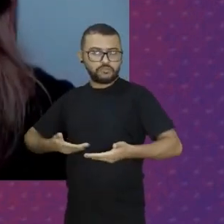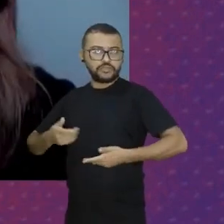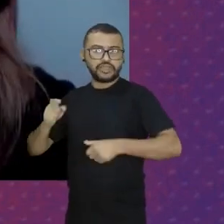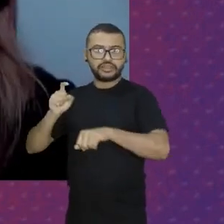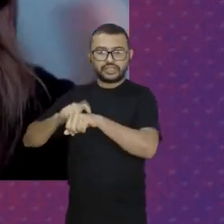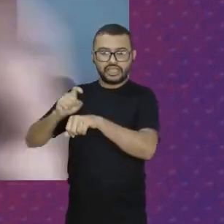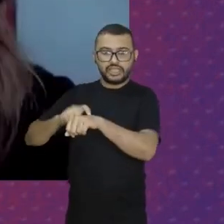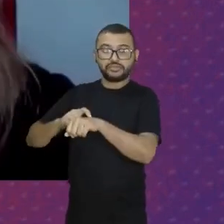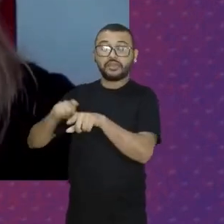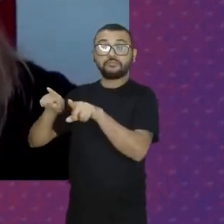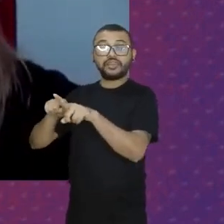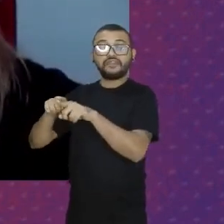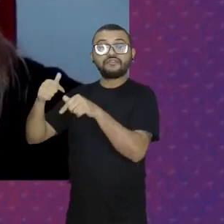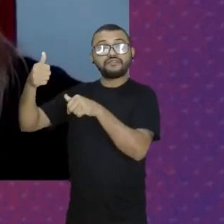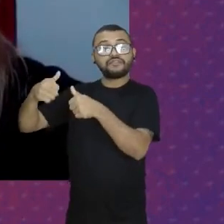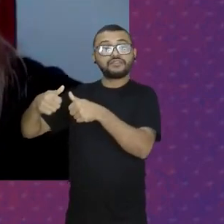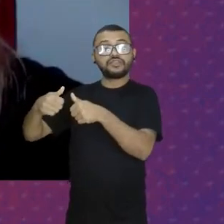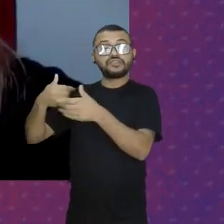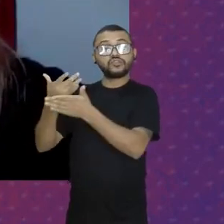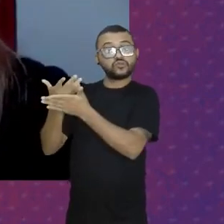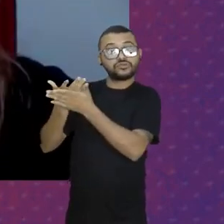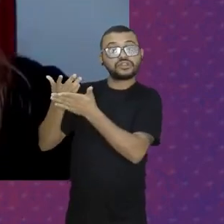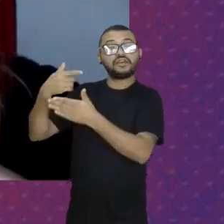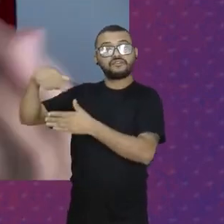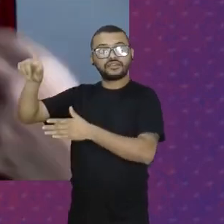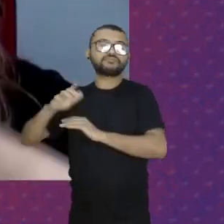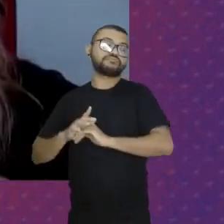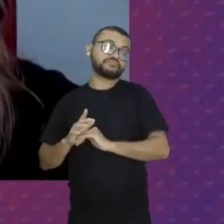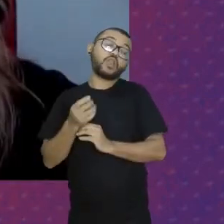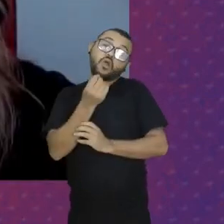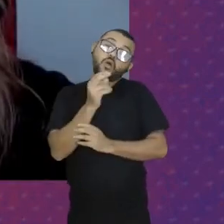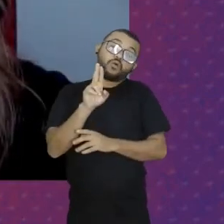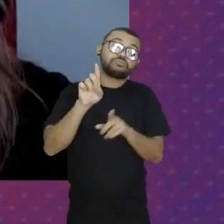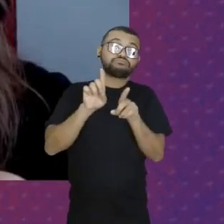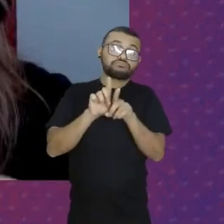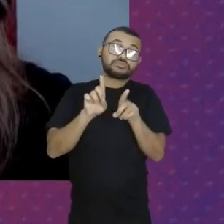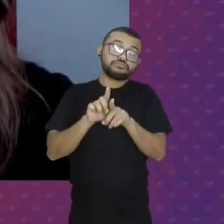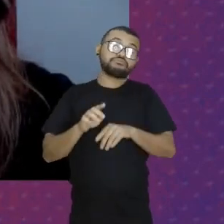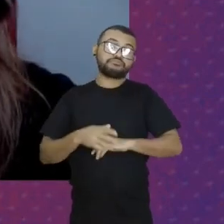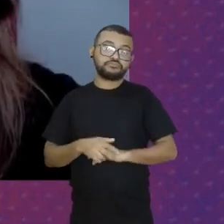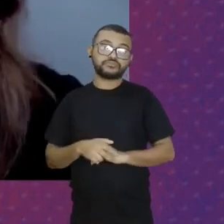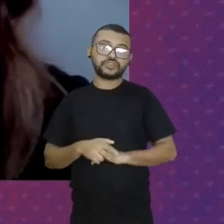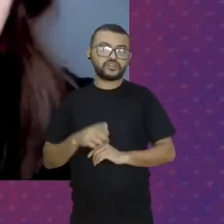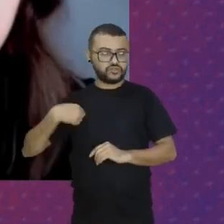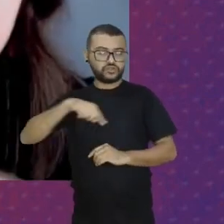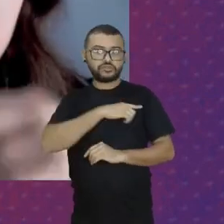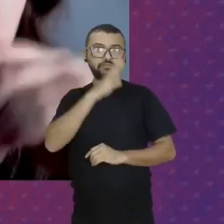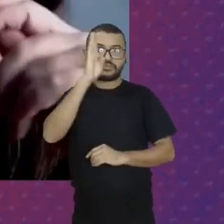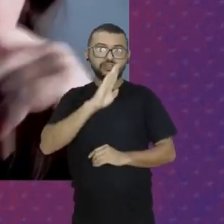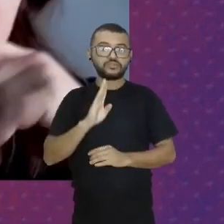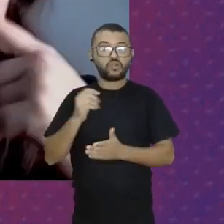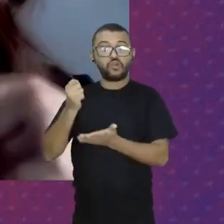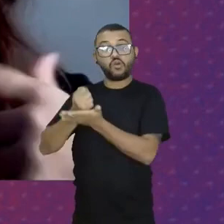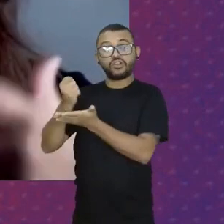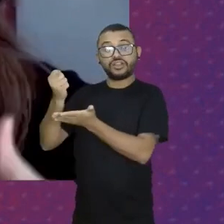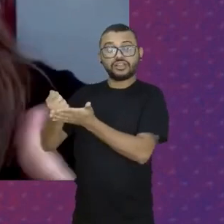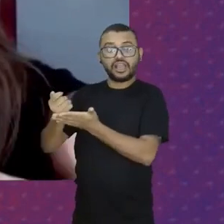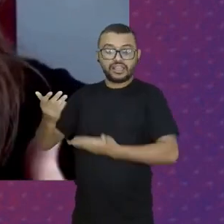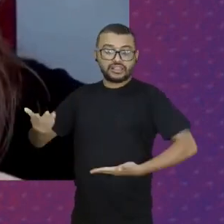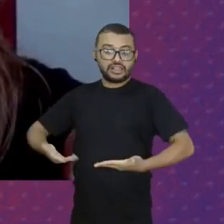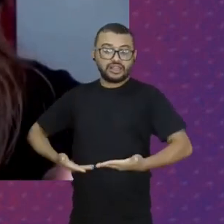de creche, escola, etc., né? Ou, como é o caso muito presente no Brasil, pela contratação